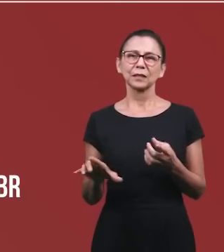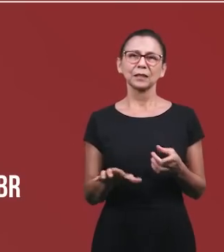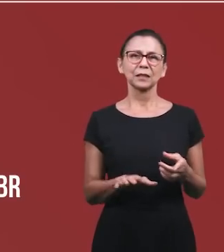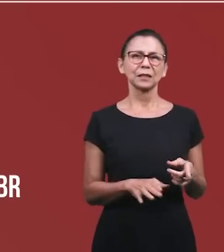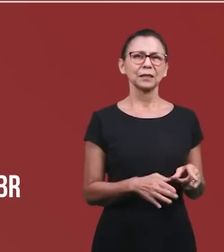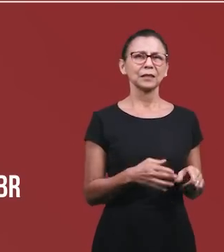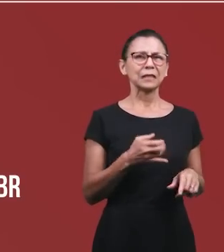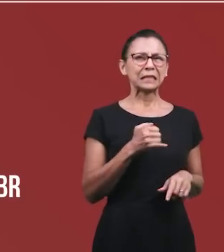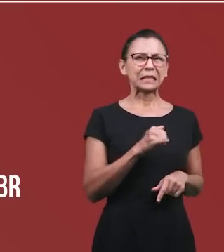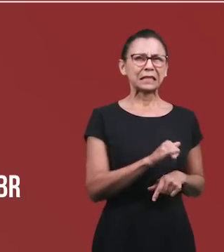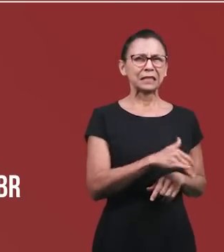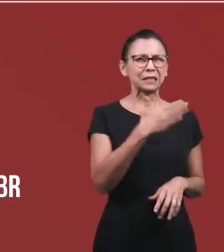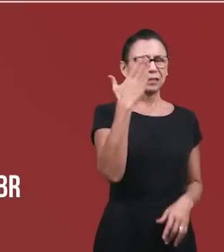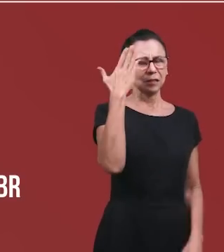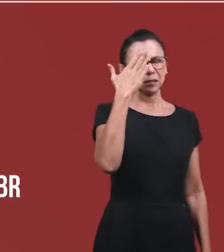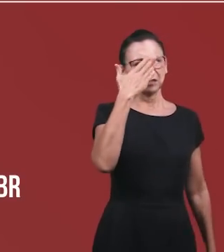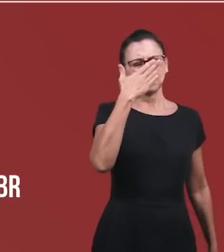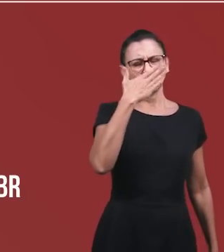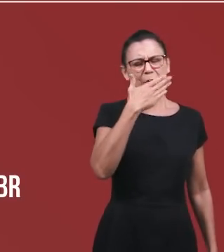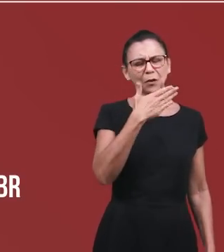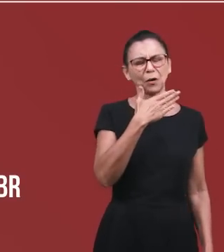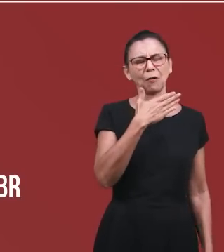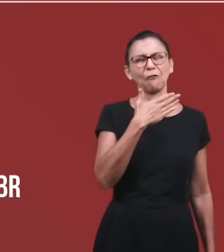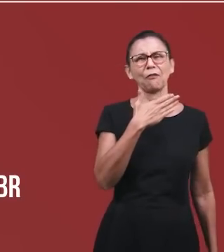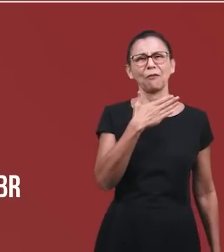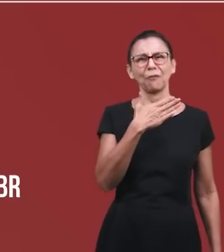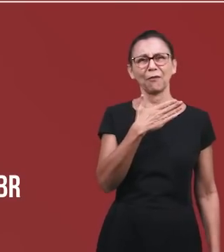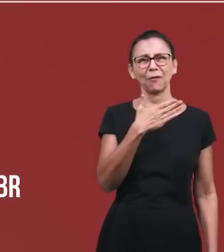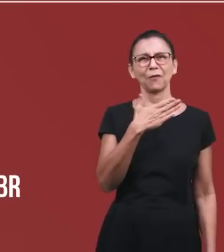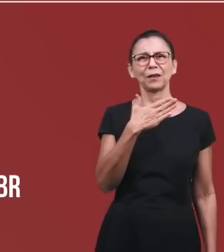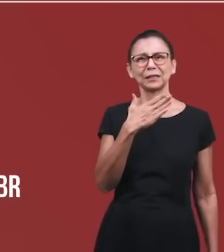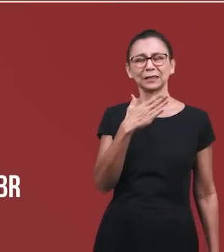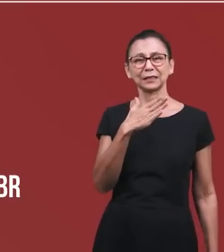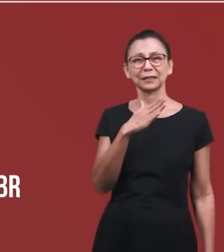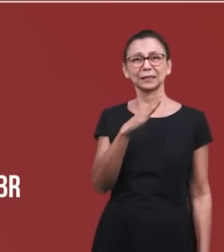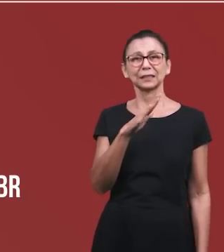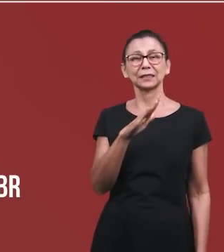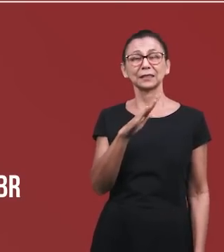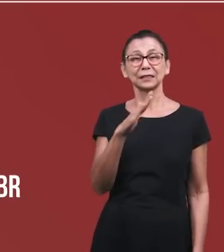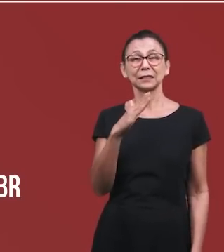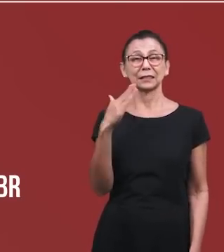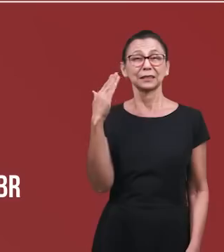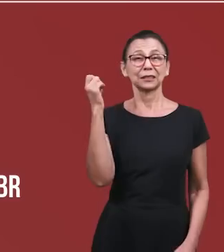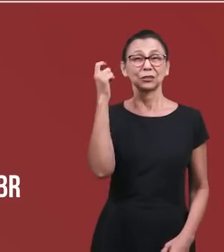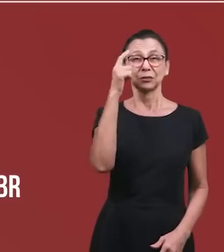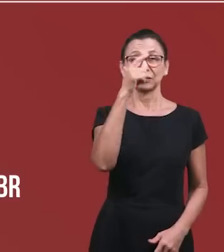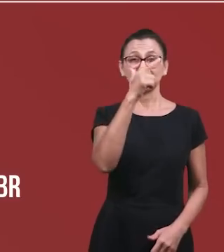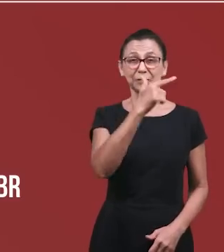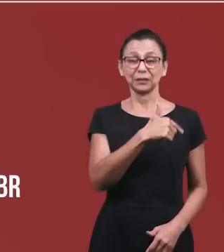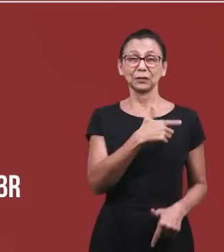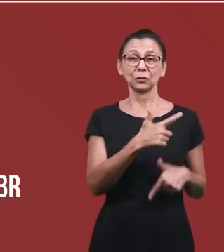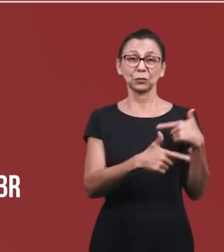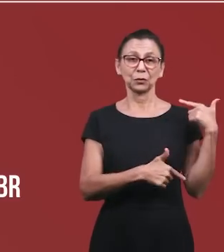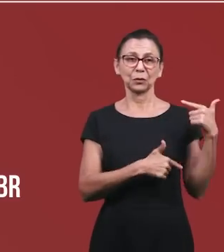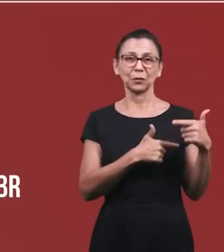O deserto, o vale, Ele os